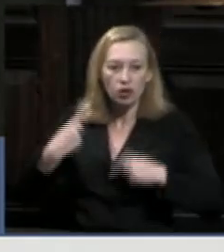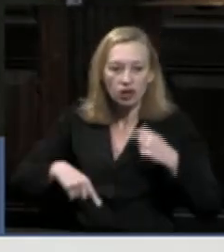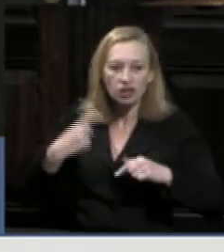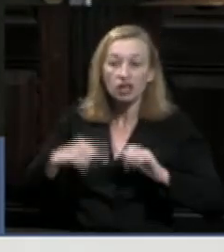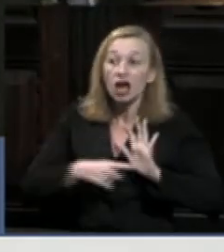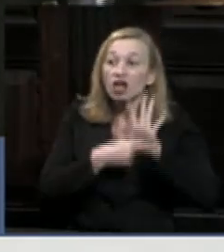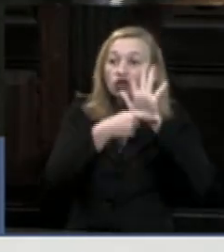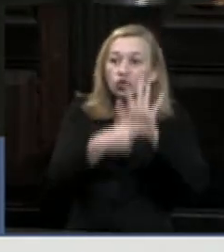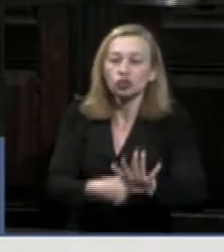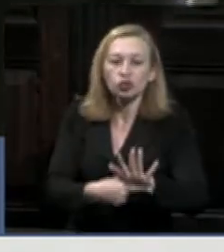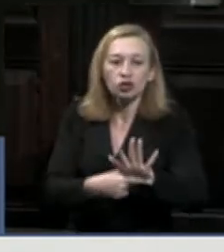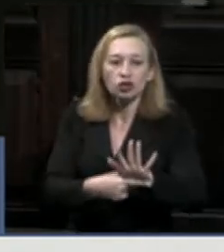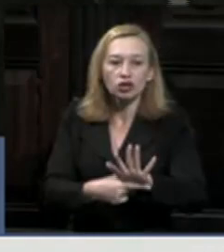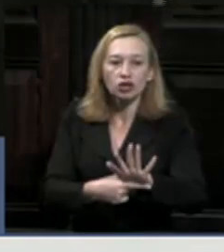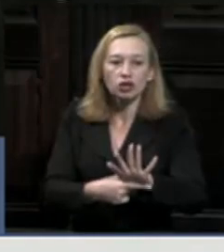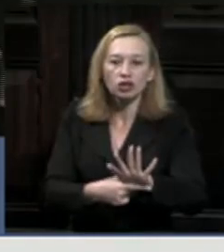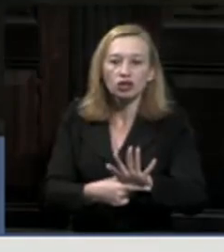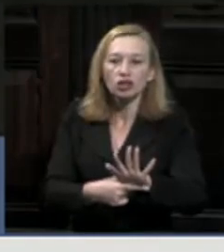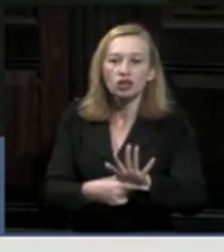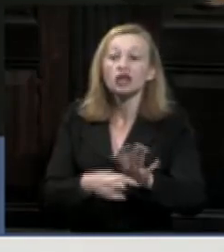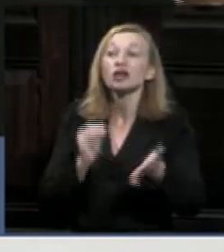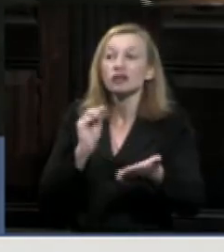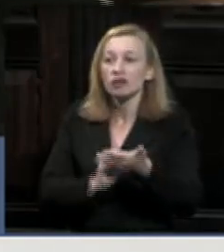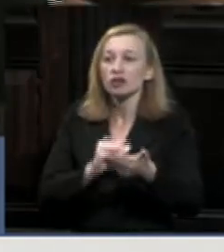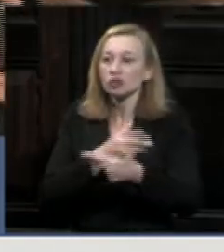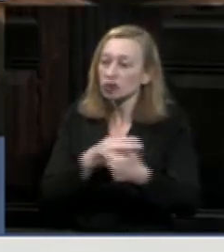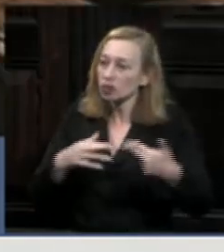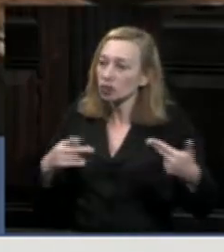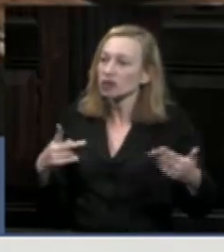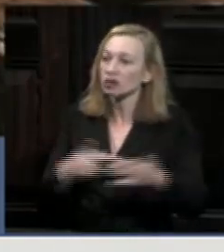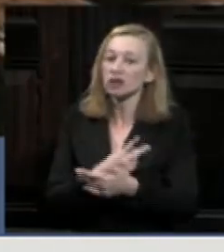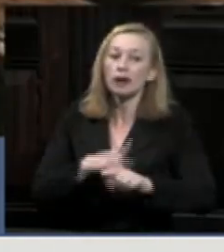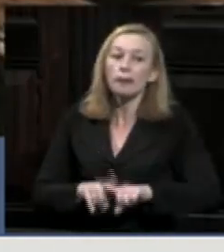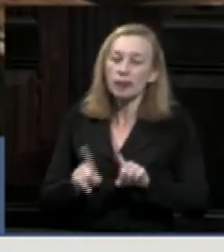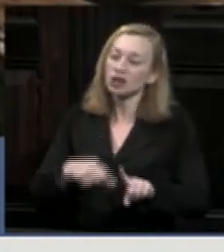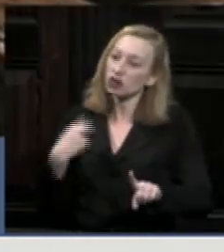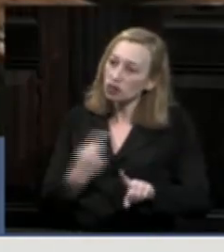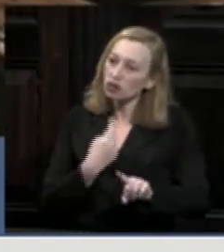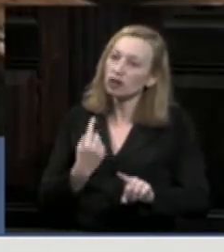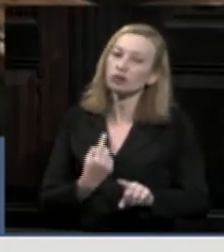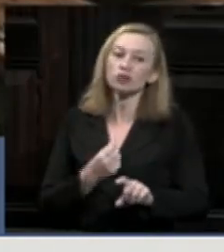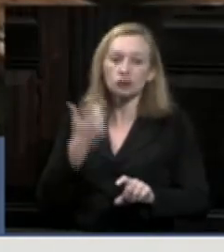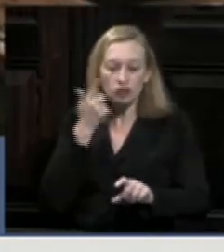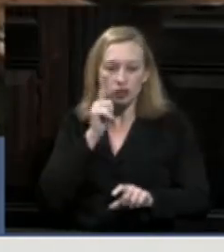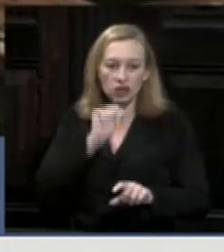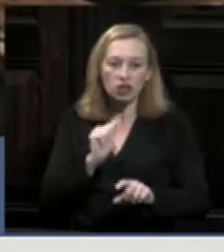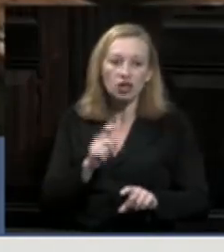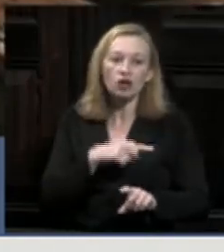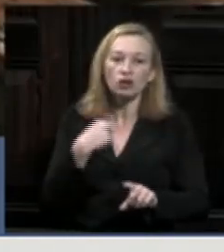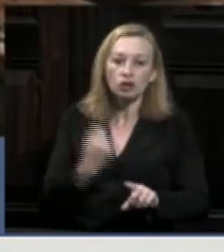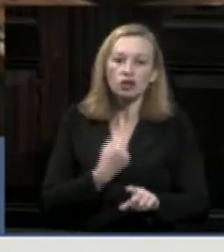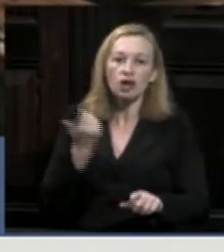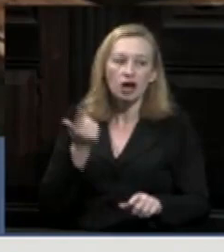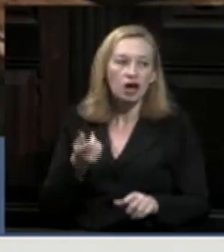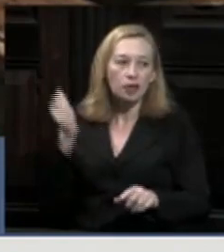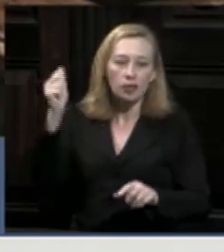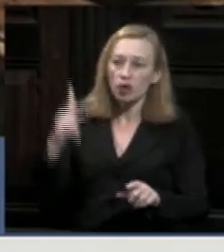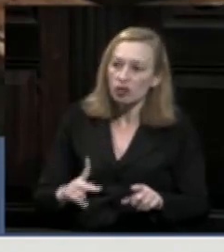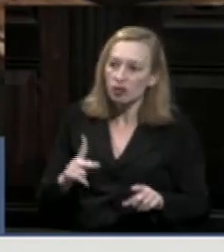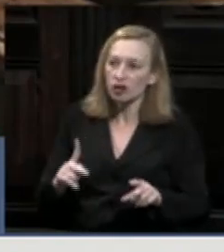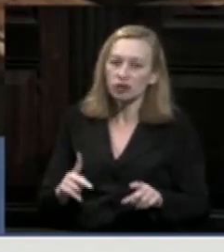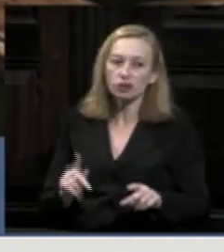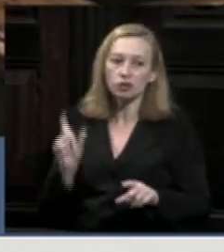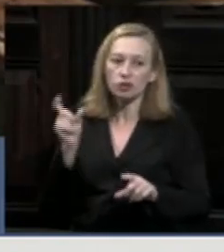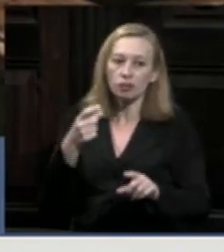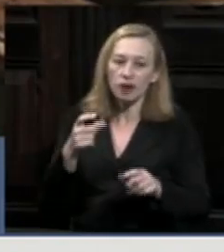que ainda é incompleta mas que nós vamos avançar cada vez mais quando a gente aprova nessa casa o passe livre